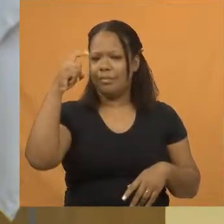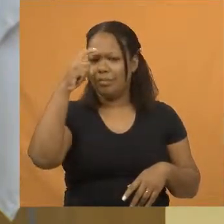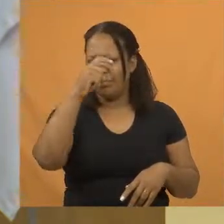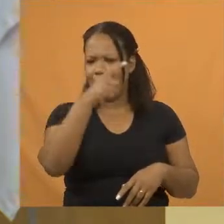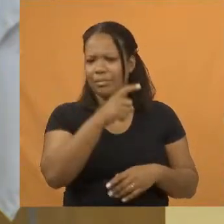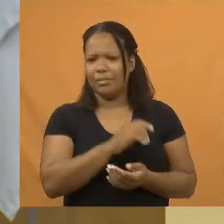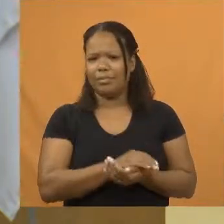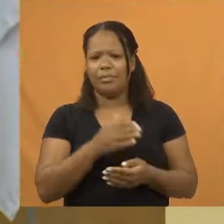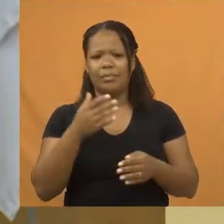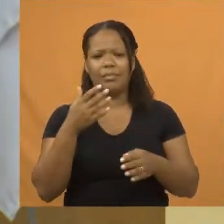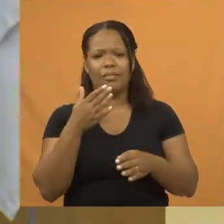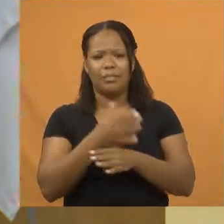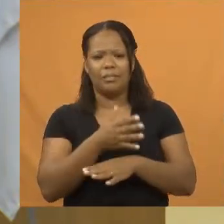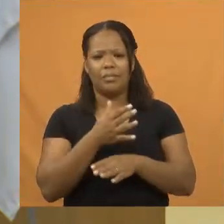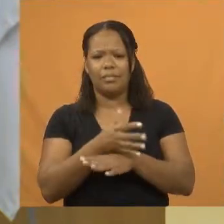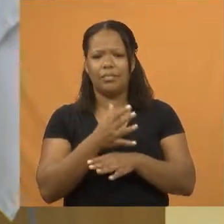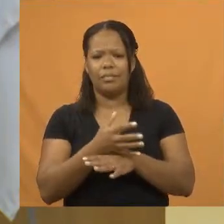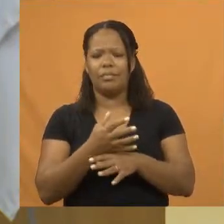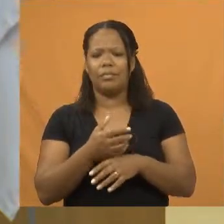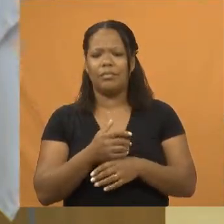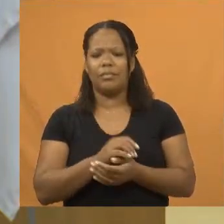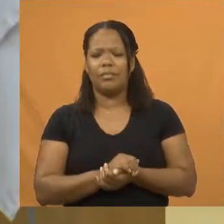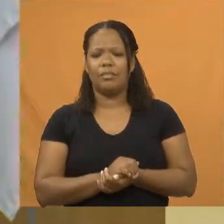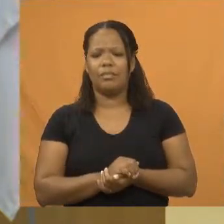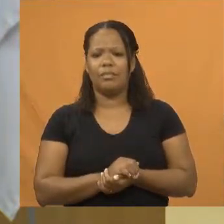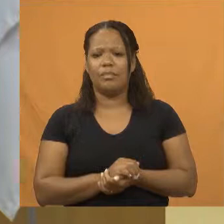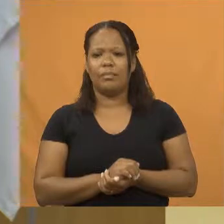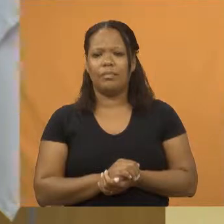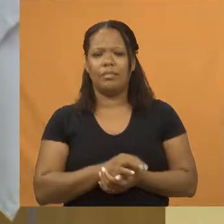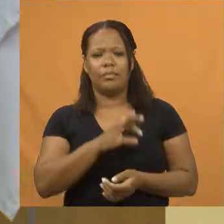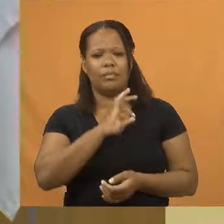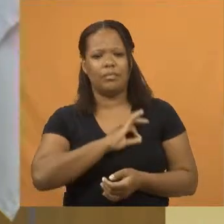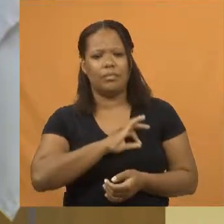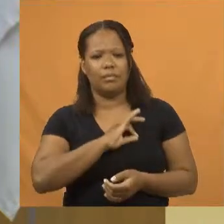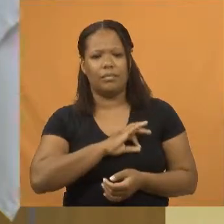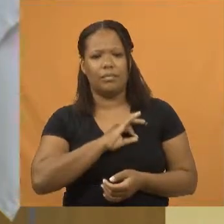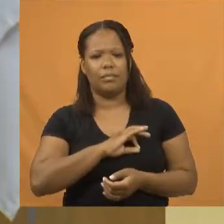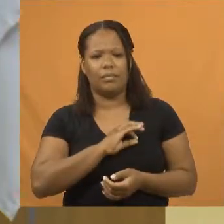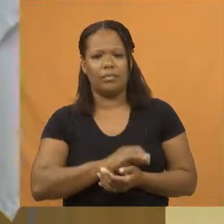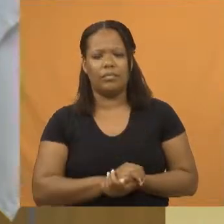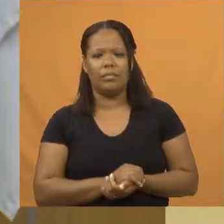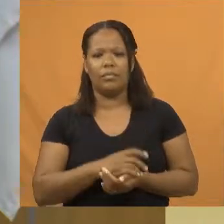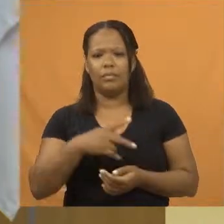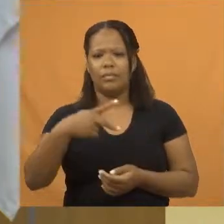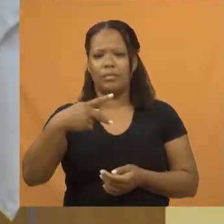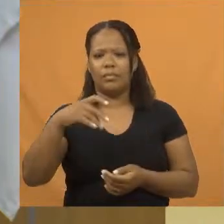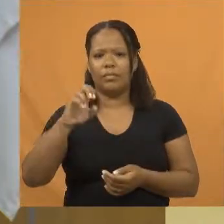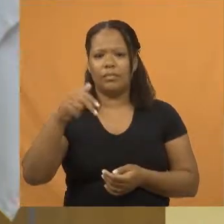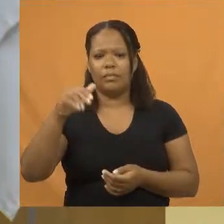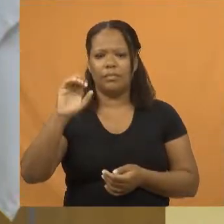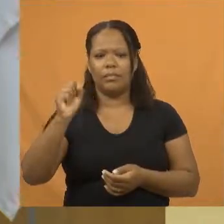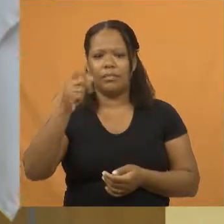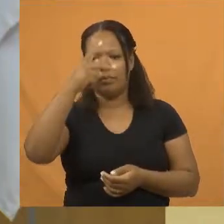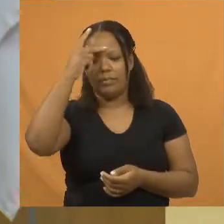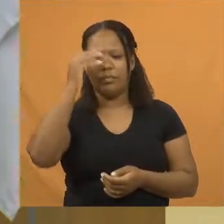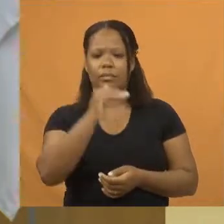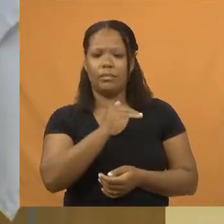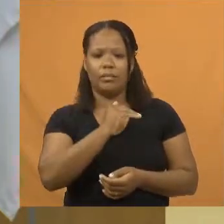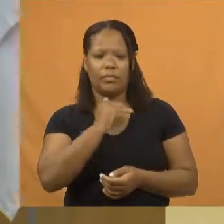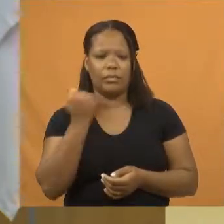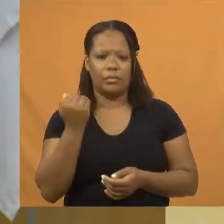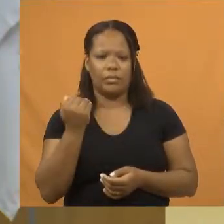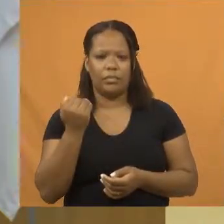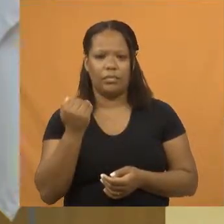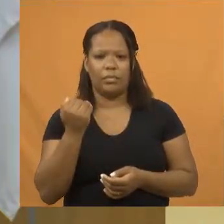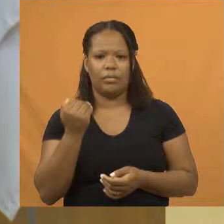dificuldade de acessar os benefícios. Para que você tenha uma ideia, a concessão de uma pensão por morte, que é aquela que